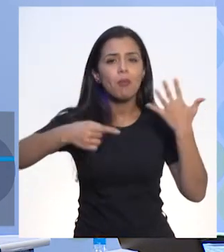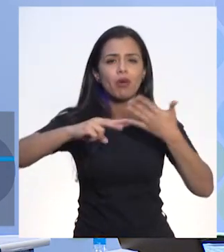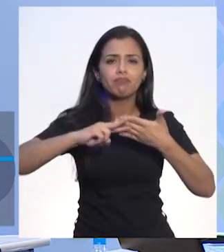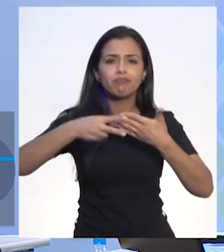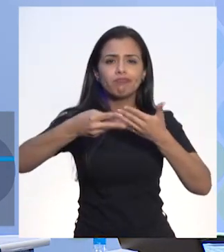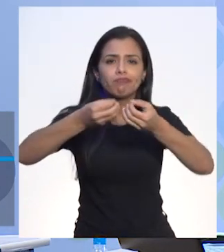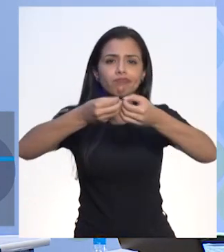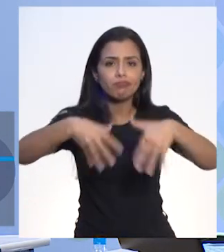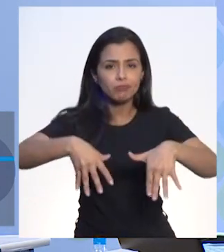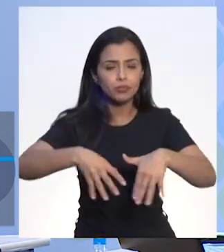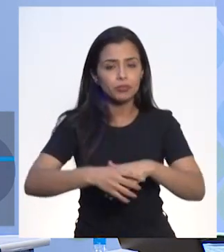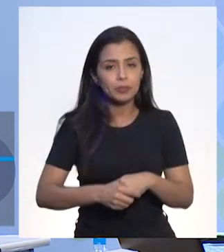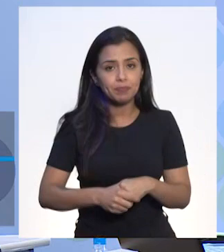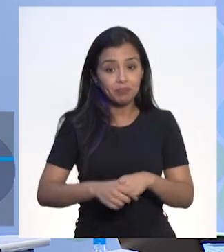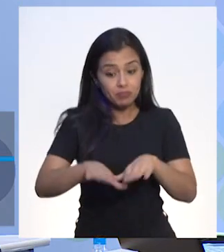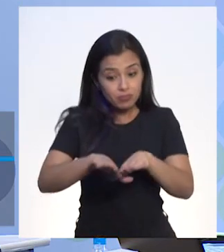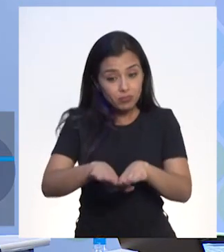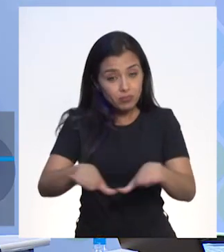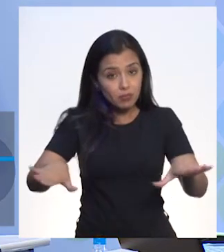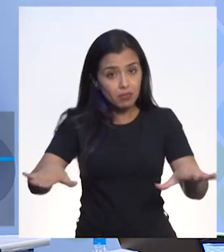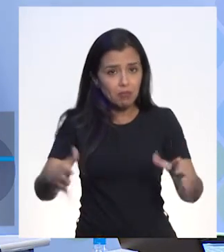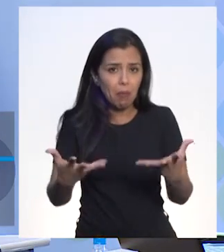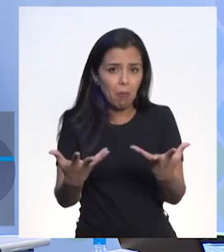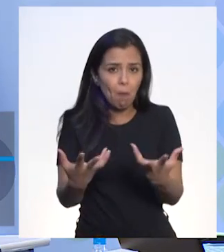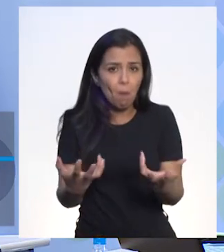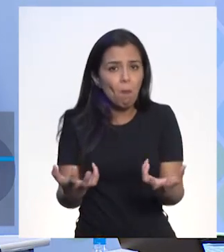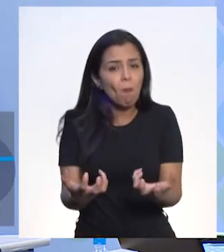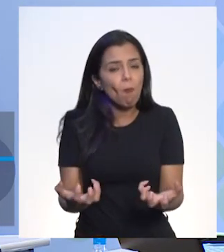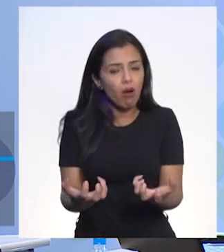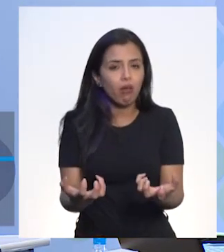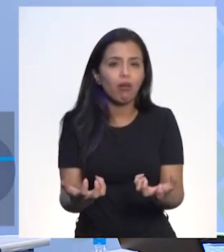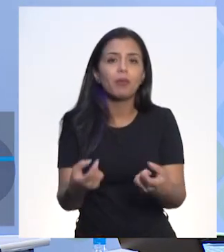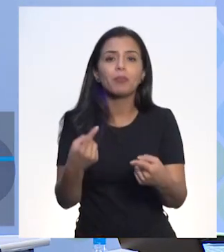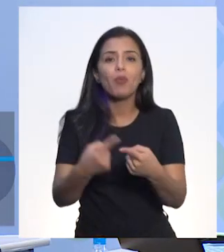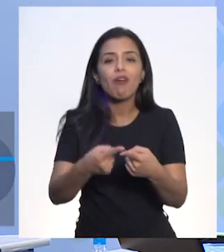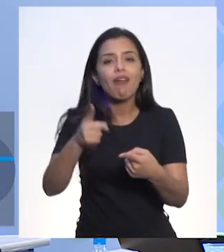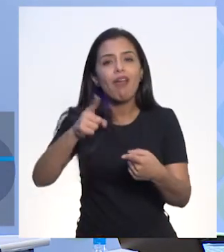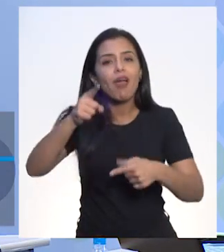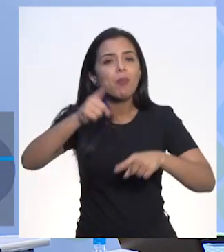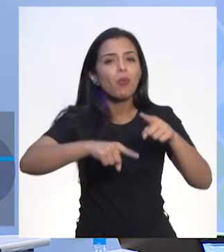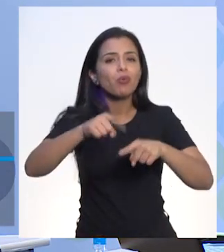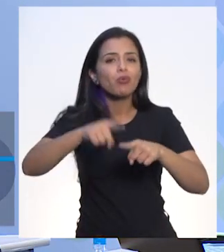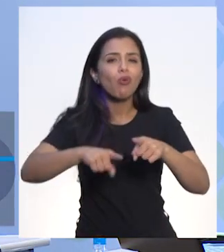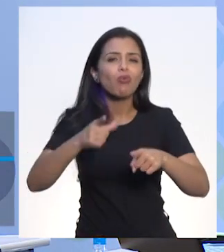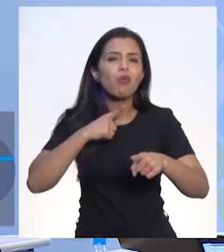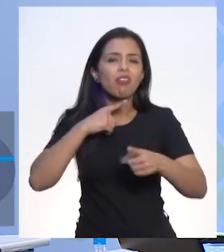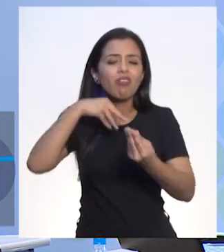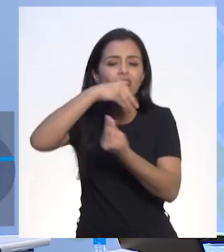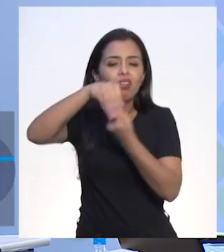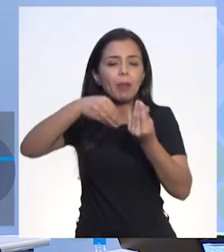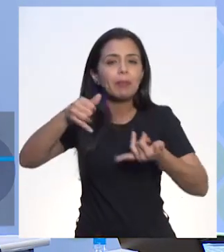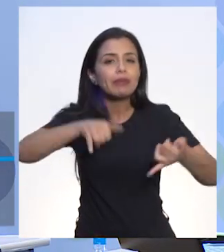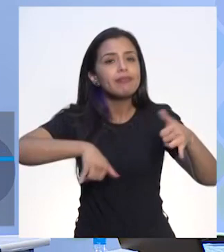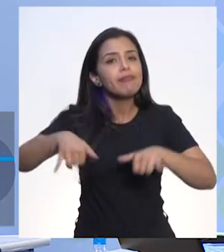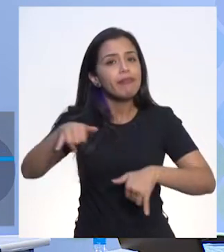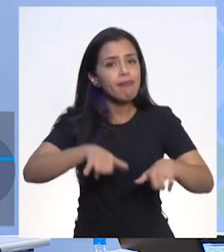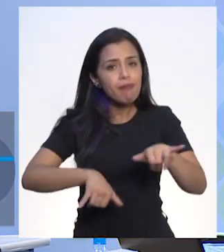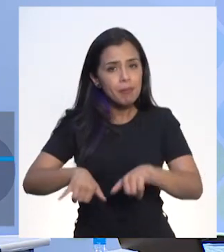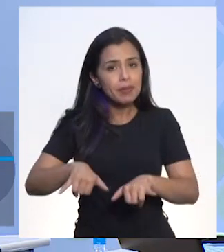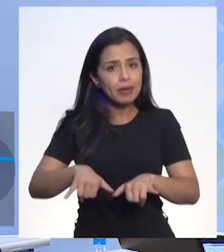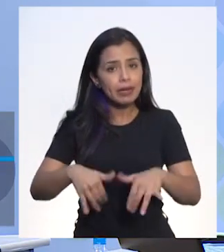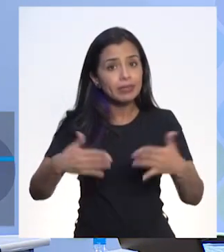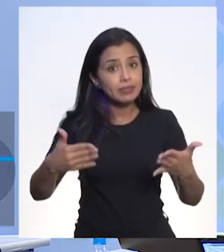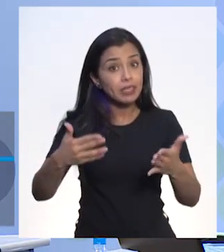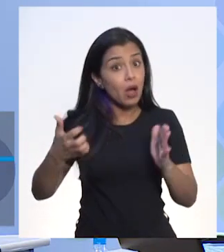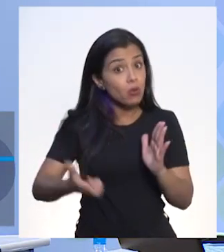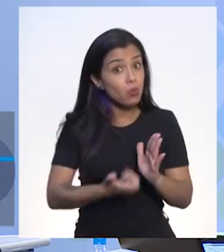o solo, prejudicando os lençóis freáticos, porque são produtos químicos, né? Então essa acaba, né, e fora, né, a quantidade